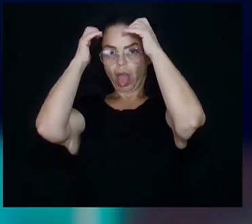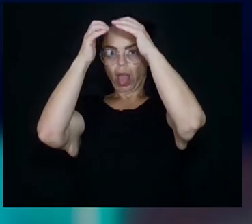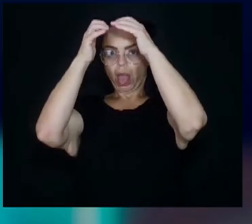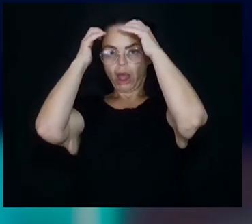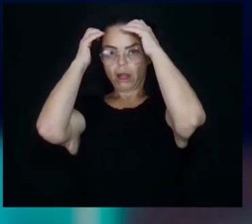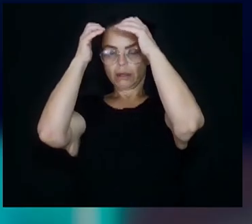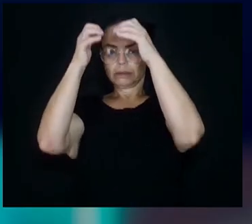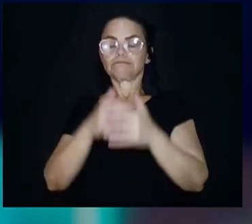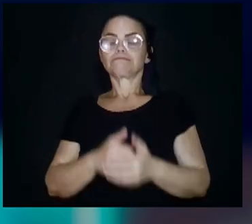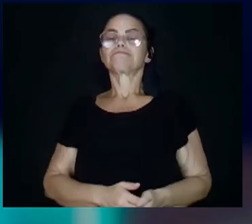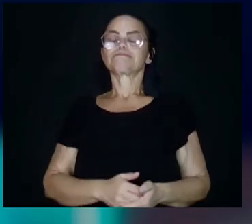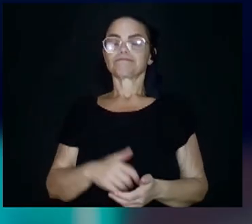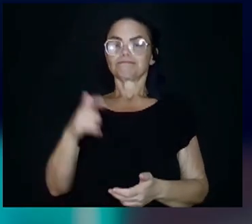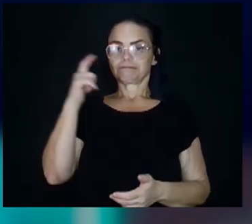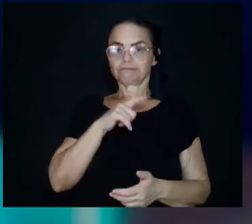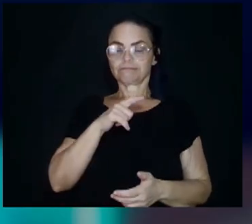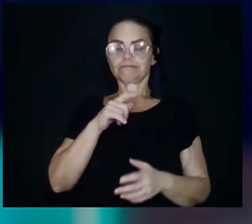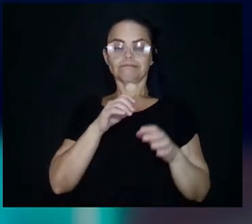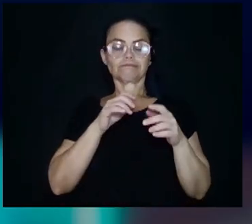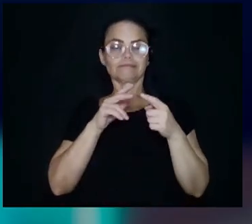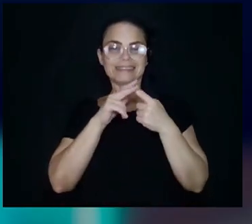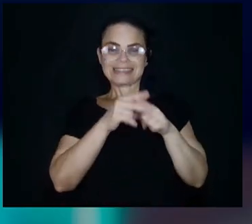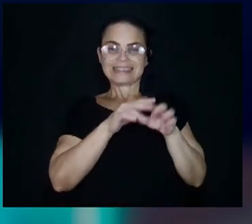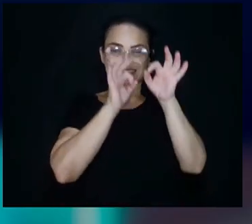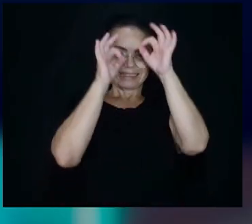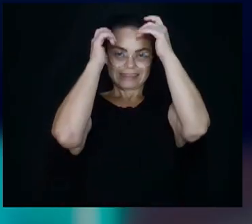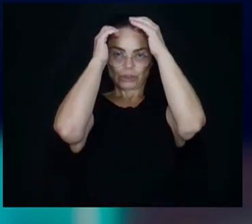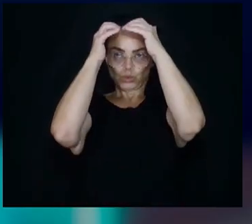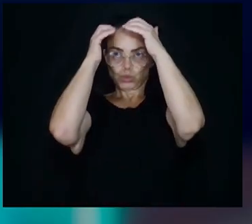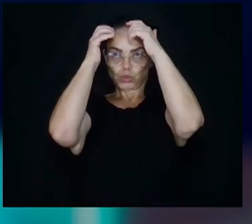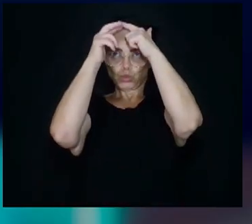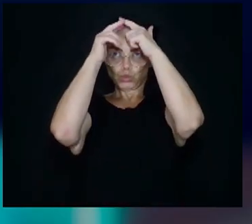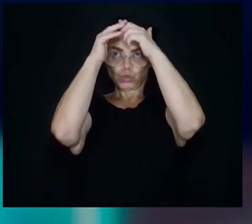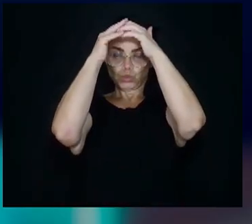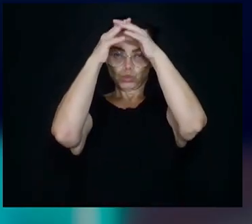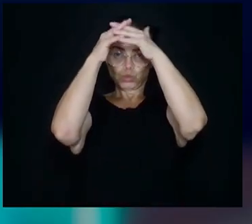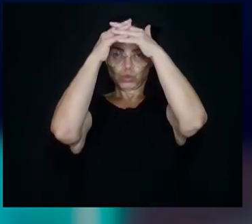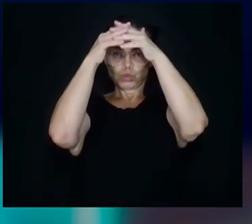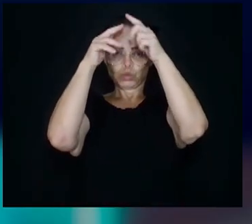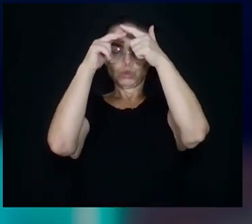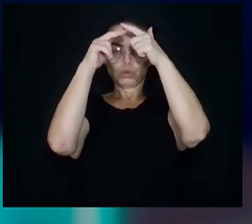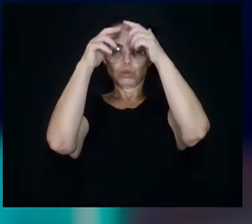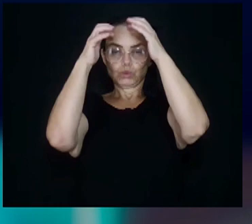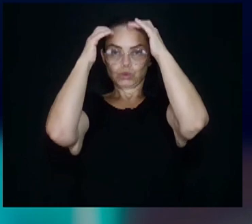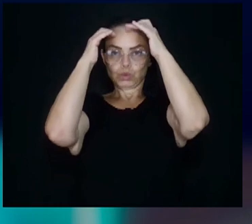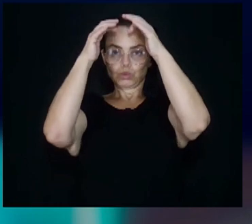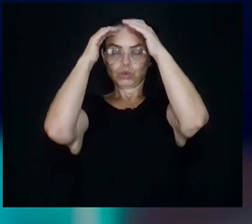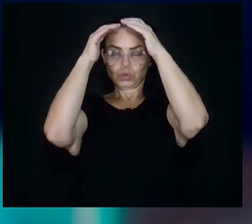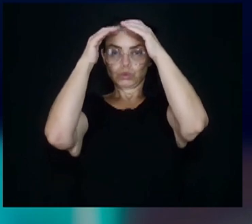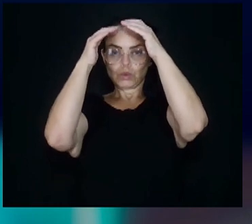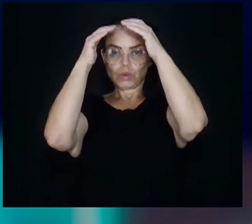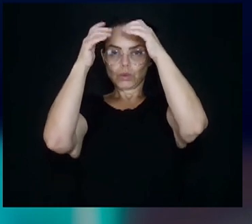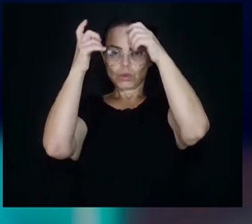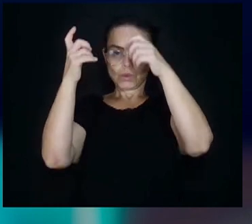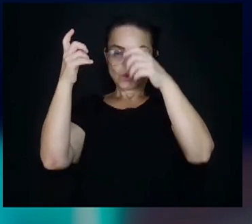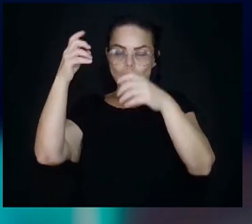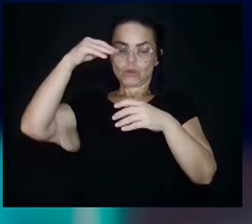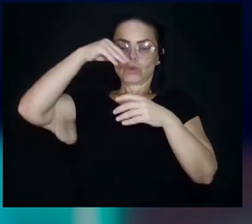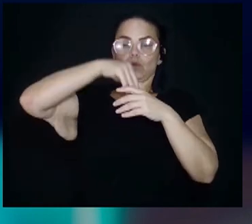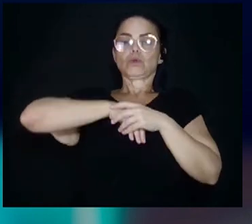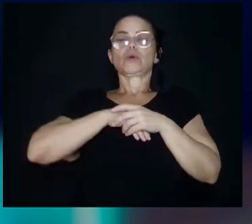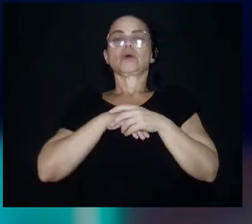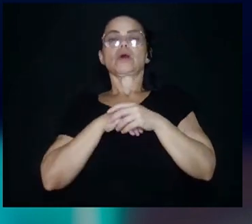fazer um rearranjo e essa fala acaba tendo uma produção com uma fluência desejável, vamos dizer